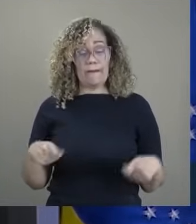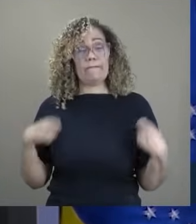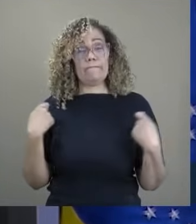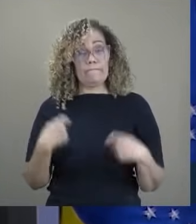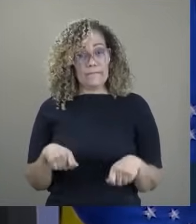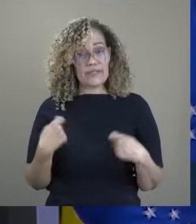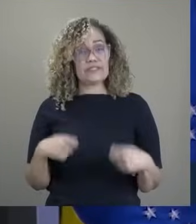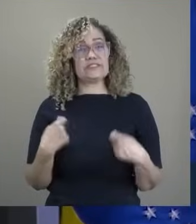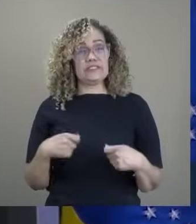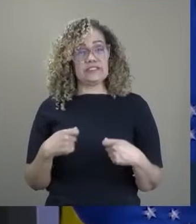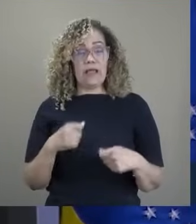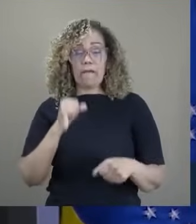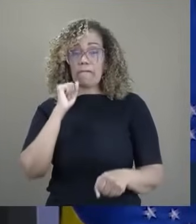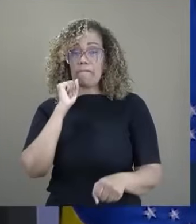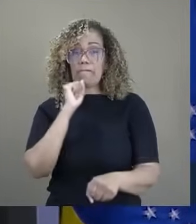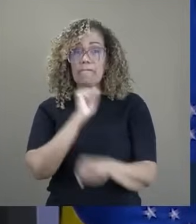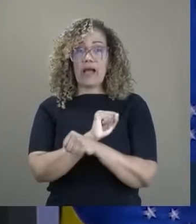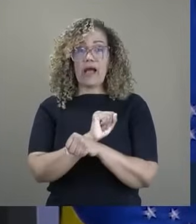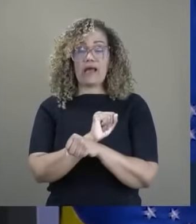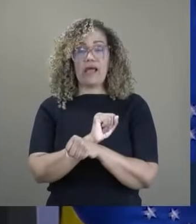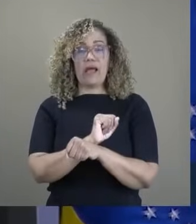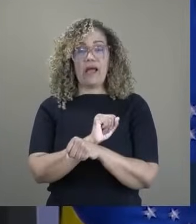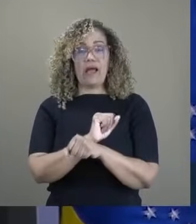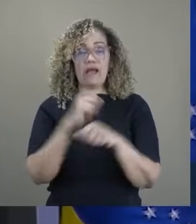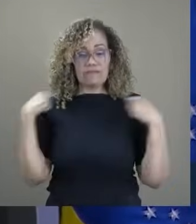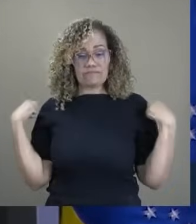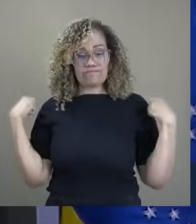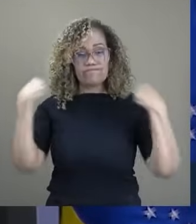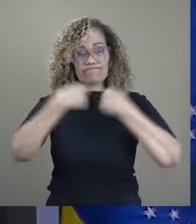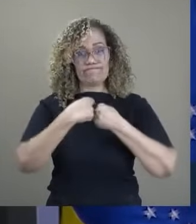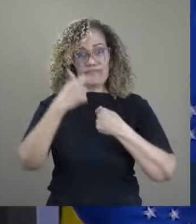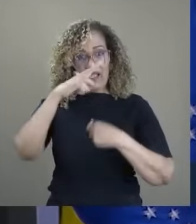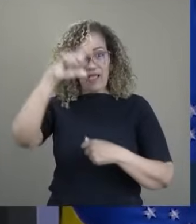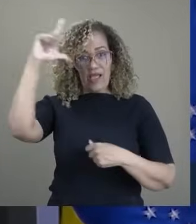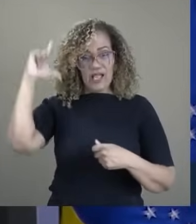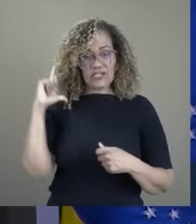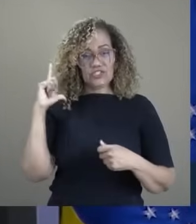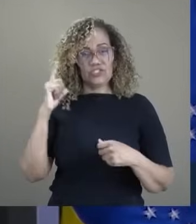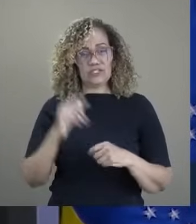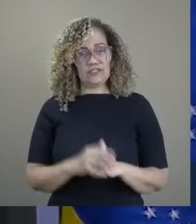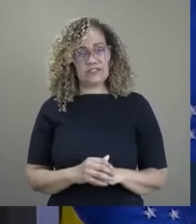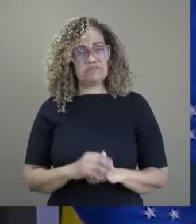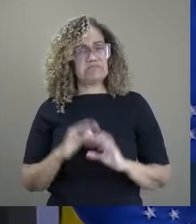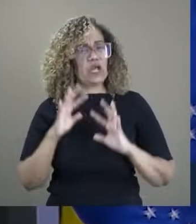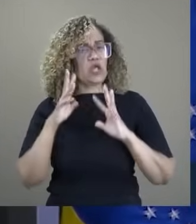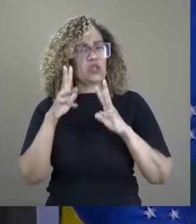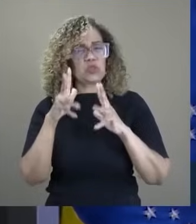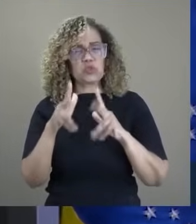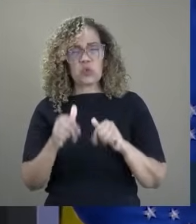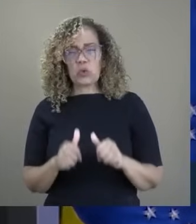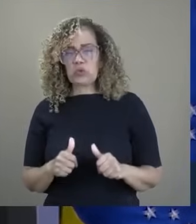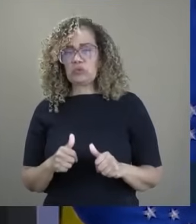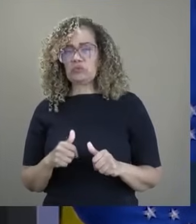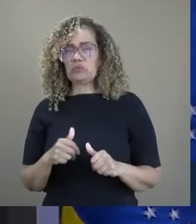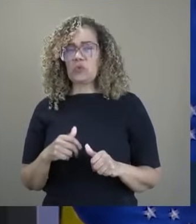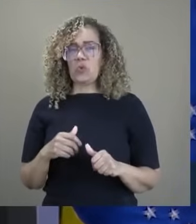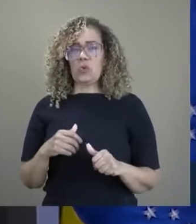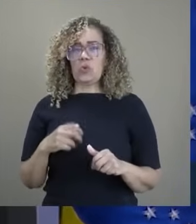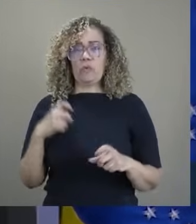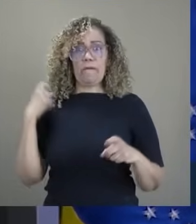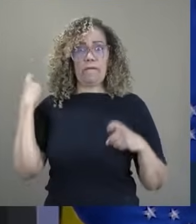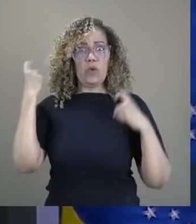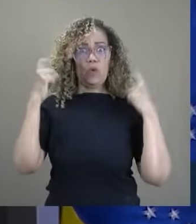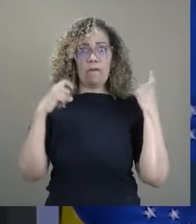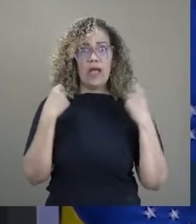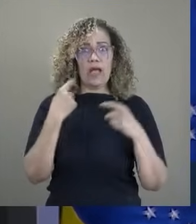a frear o Ministro Alexandre de Moraes tá todo mundo intimidado Acredito eu que